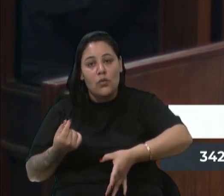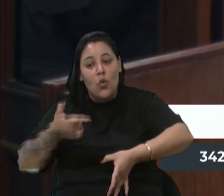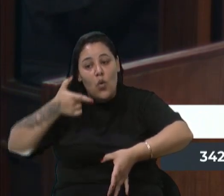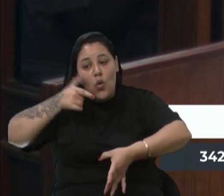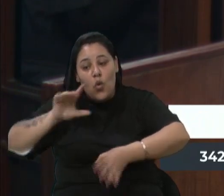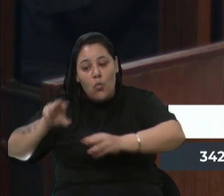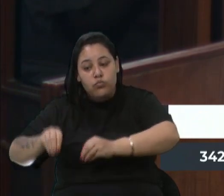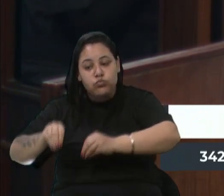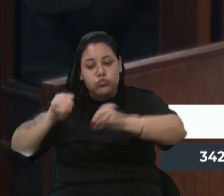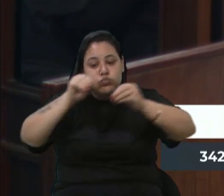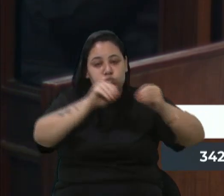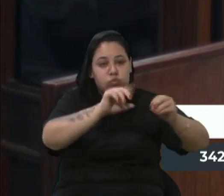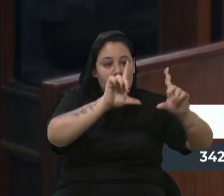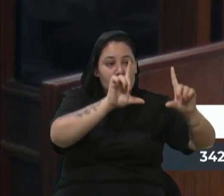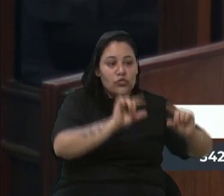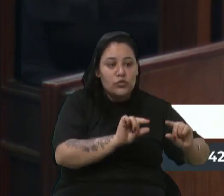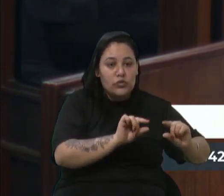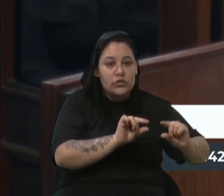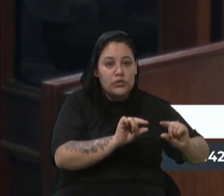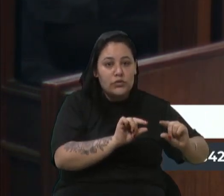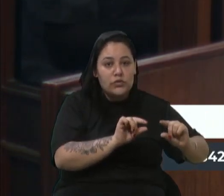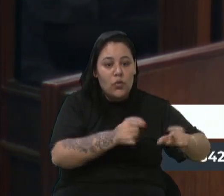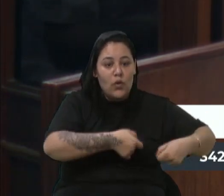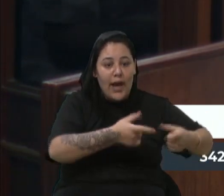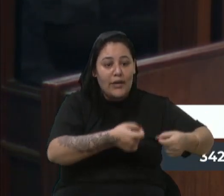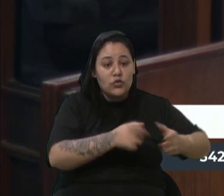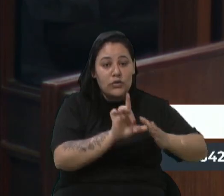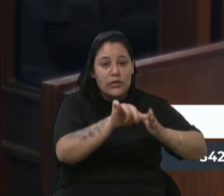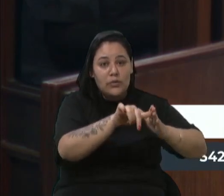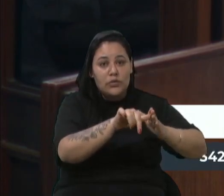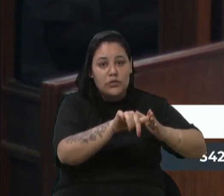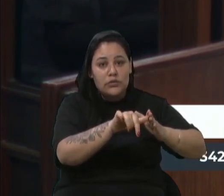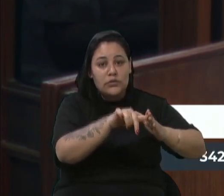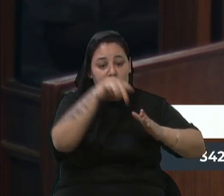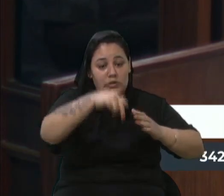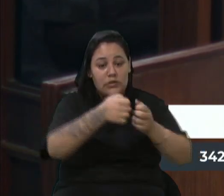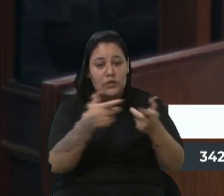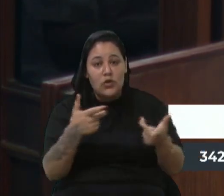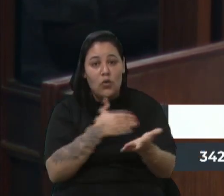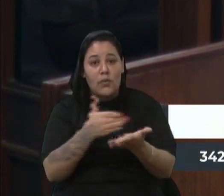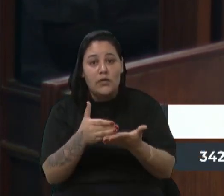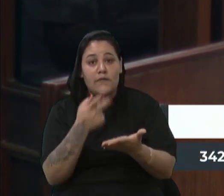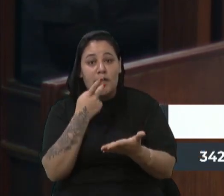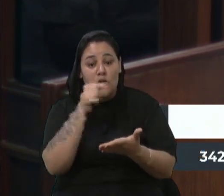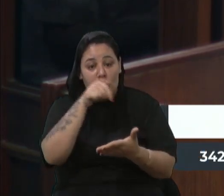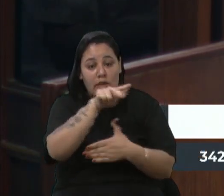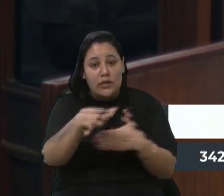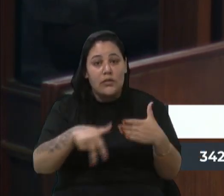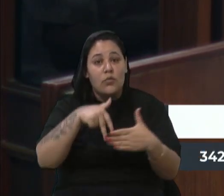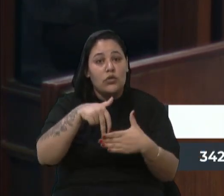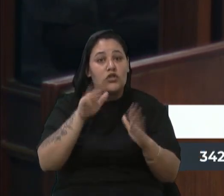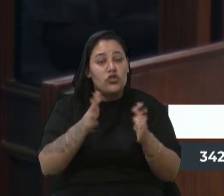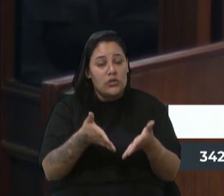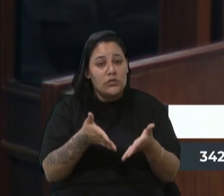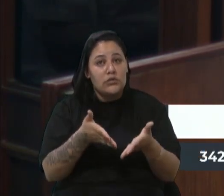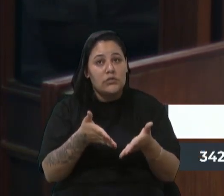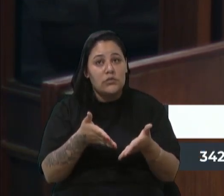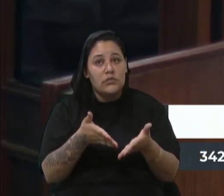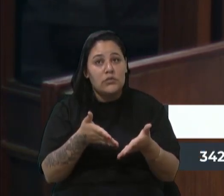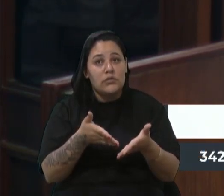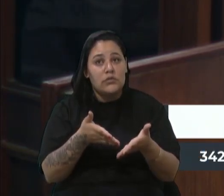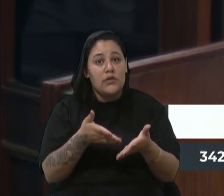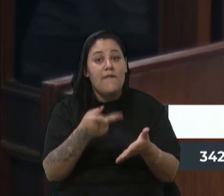a diminuição na tarifa. E isso, vereador Bortola, eu começo aqui, nesta tribuna, a fazer